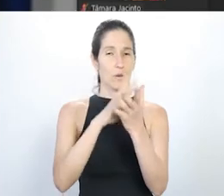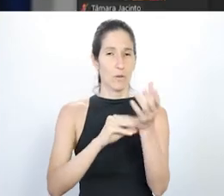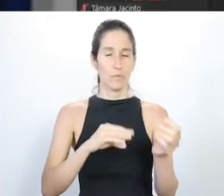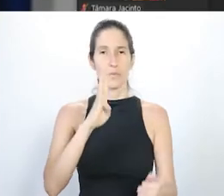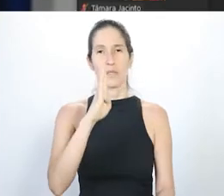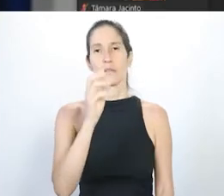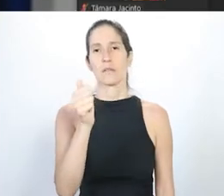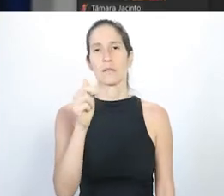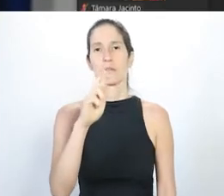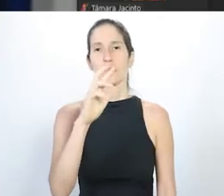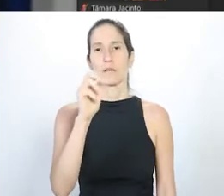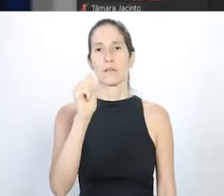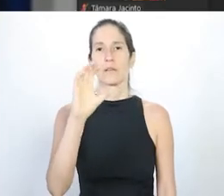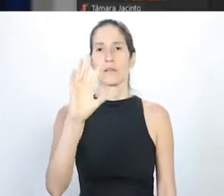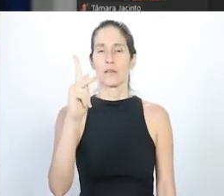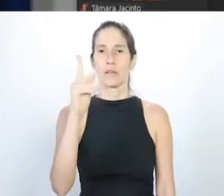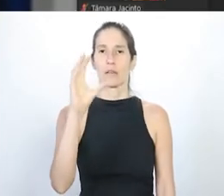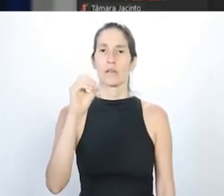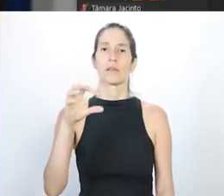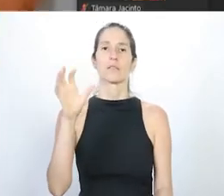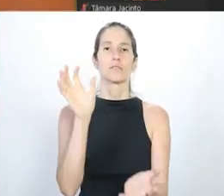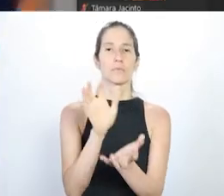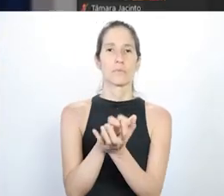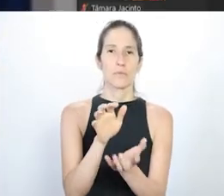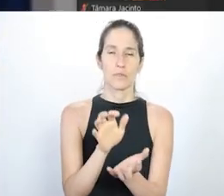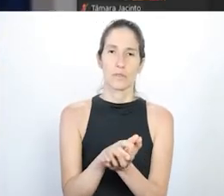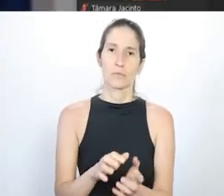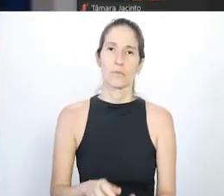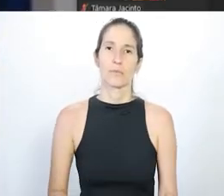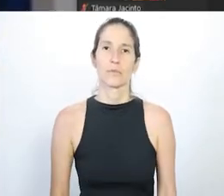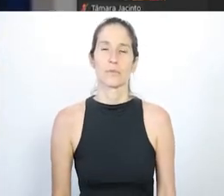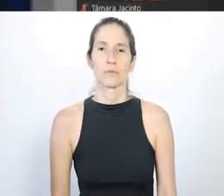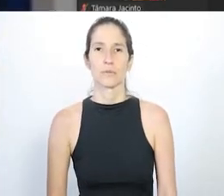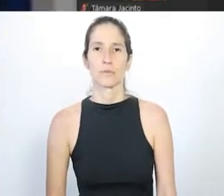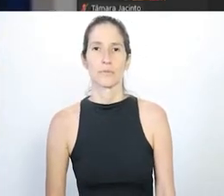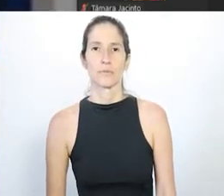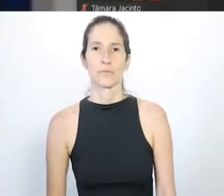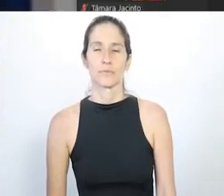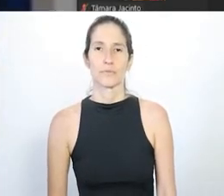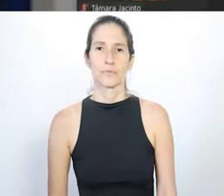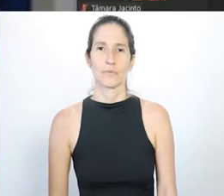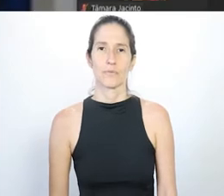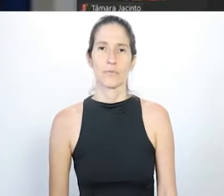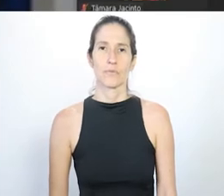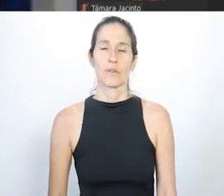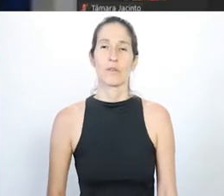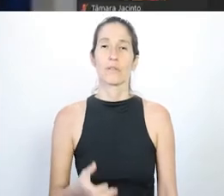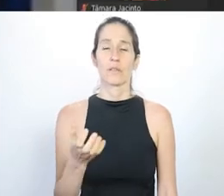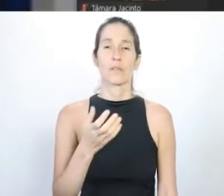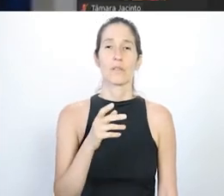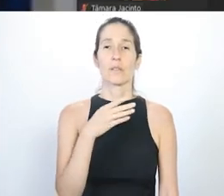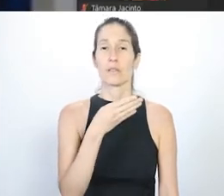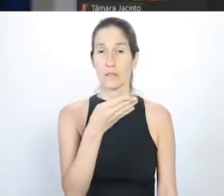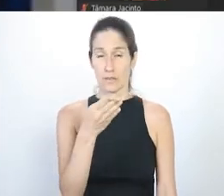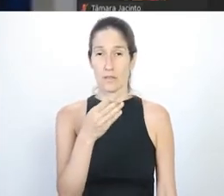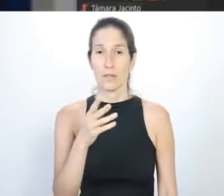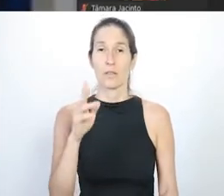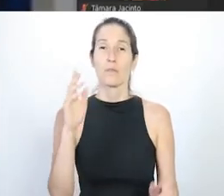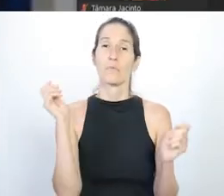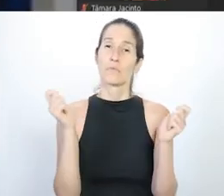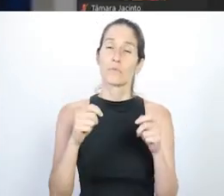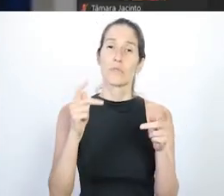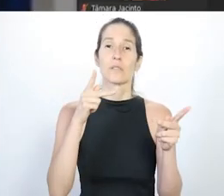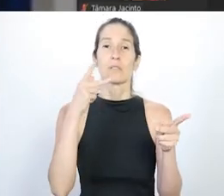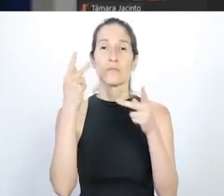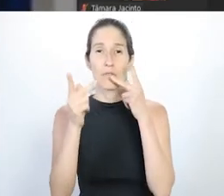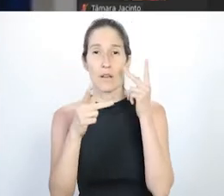brasileiro. A senhora, eu queria que a senhora compartilhasse alguma história de Baracho, dessa criação de vocês, como